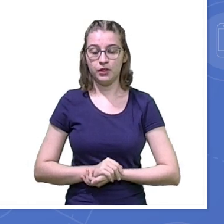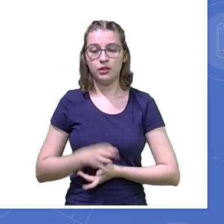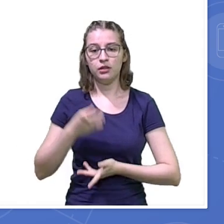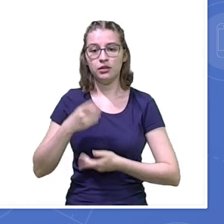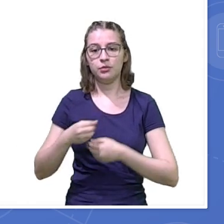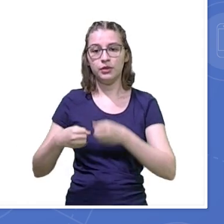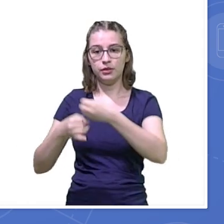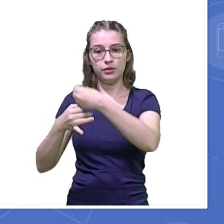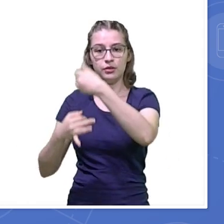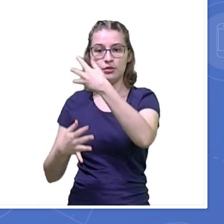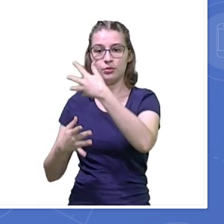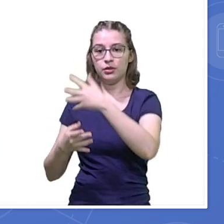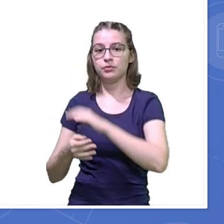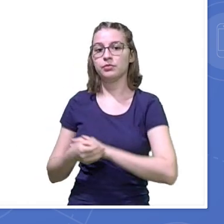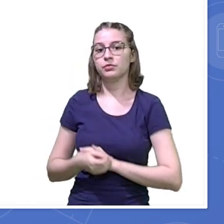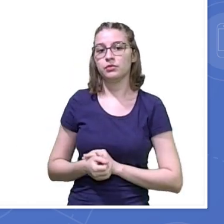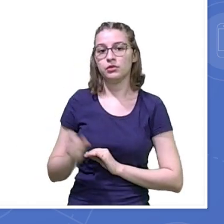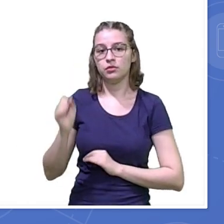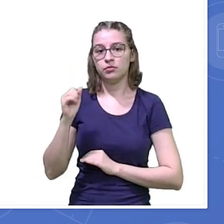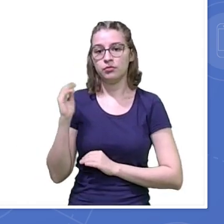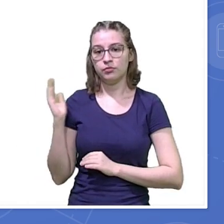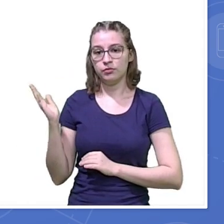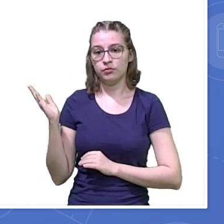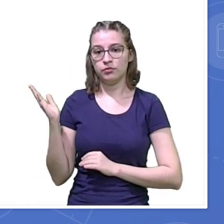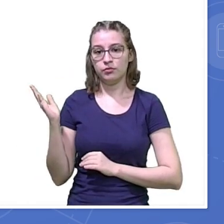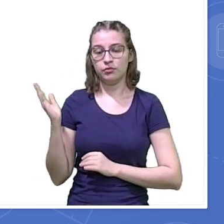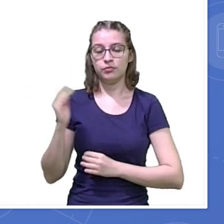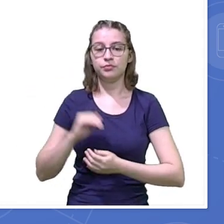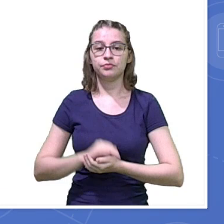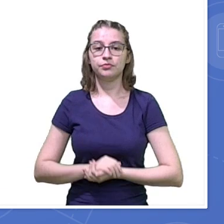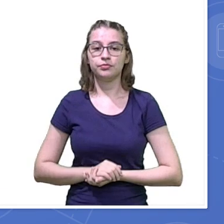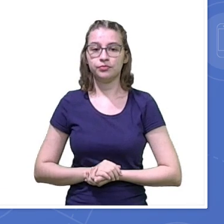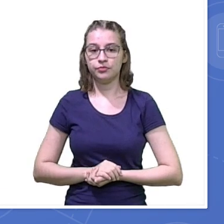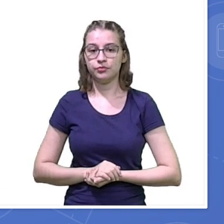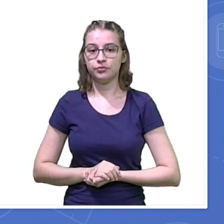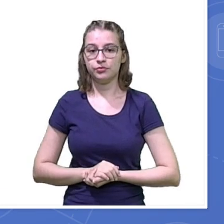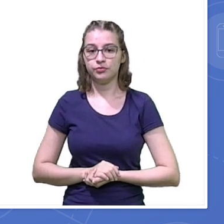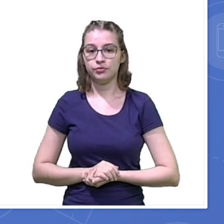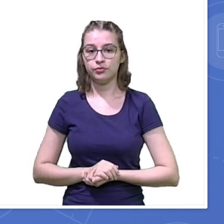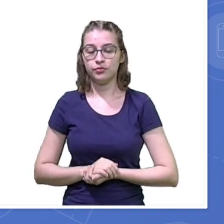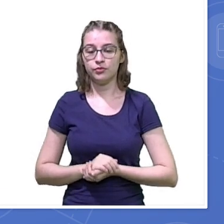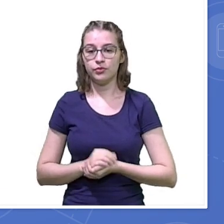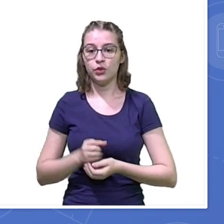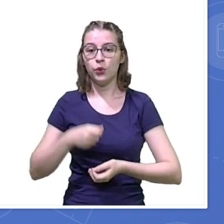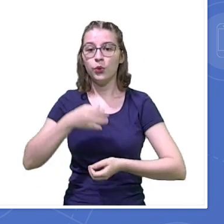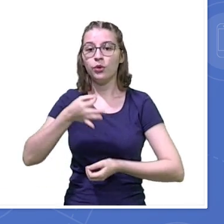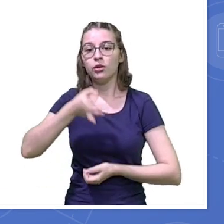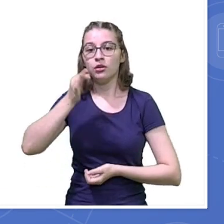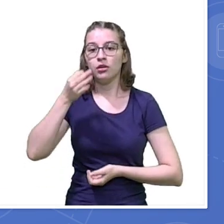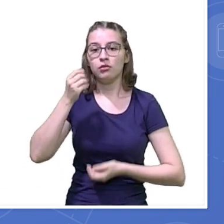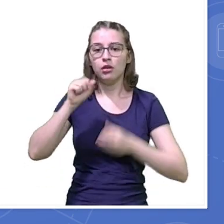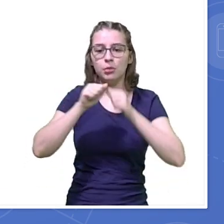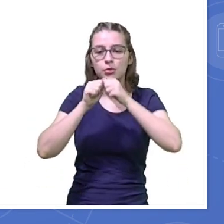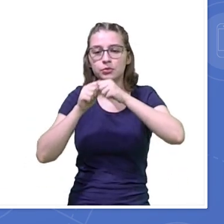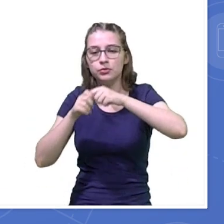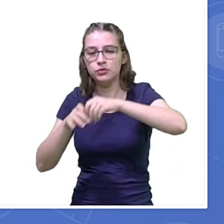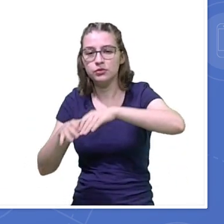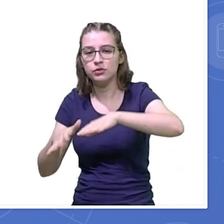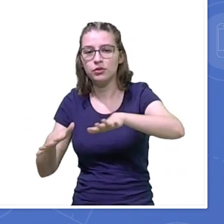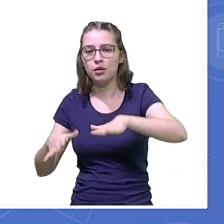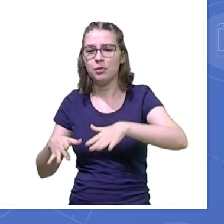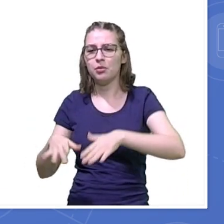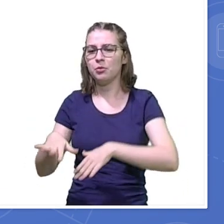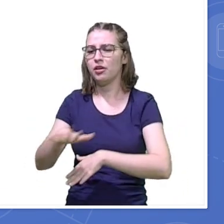aí, né? A produção do café acabou se expandindo muito, da Baixada Fluminense e tudo mais, né? A gente vai ver do